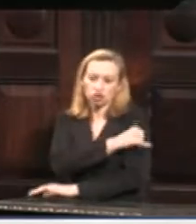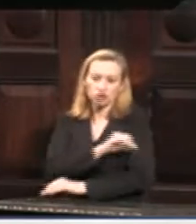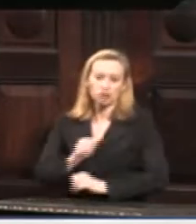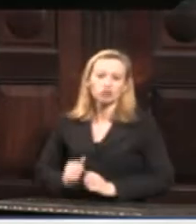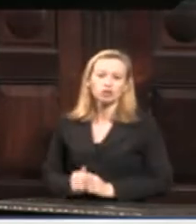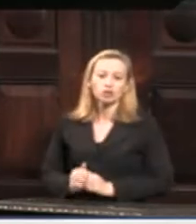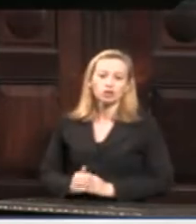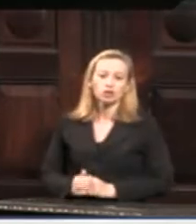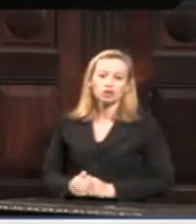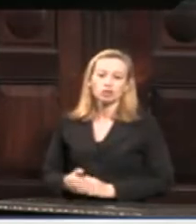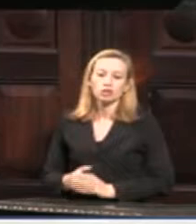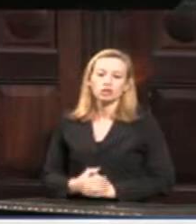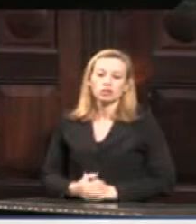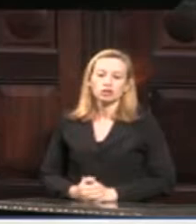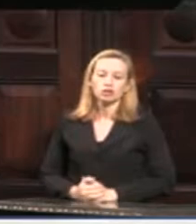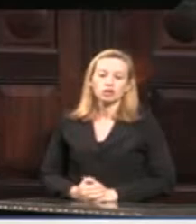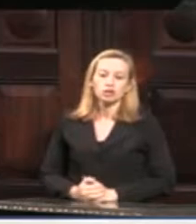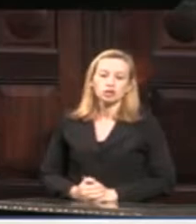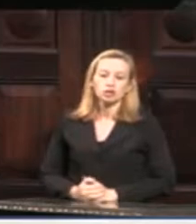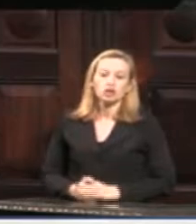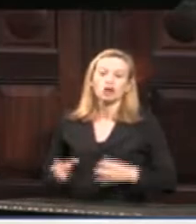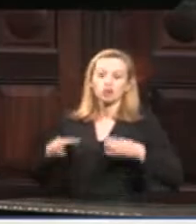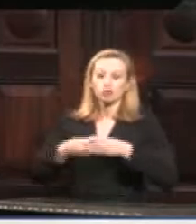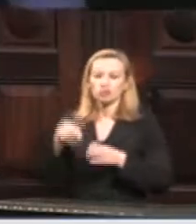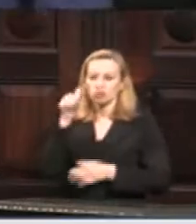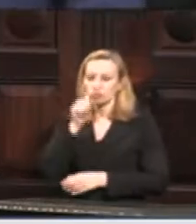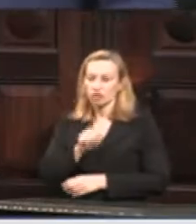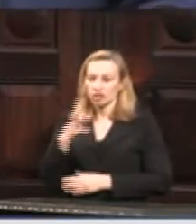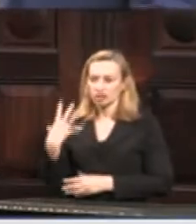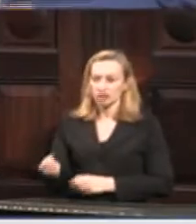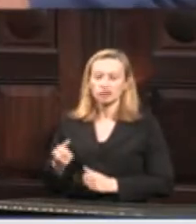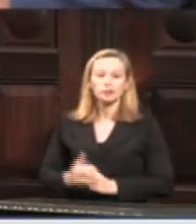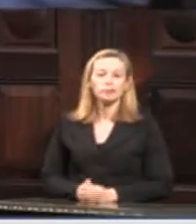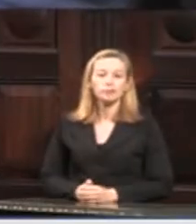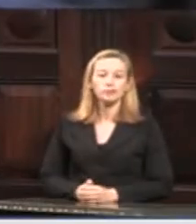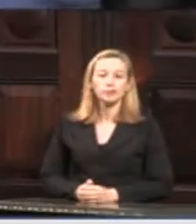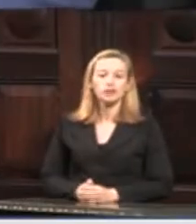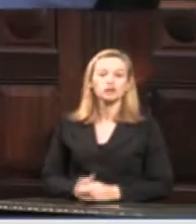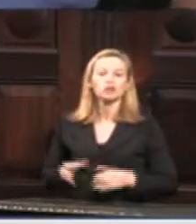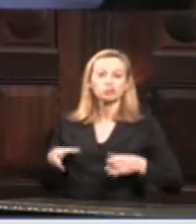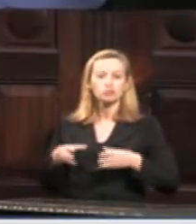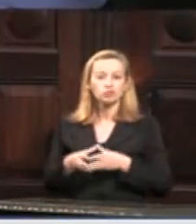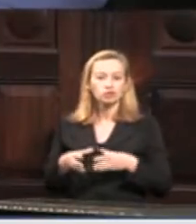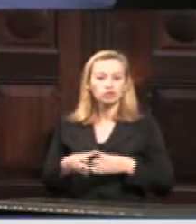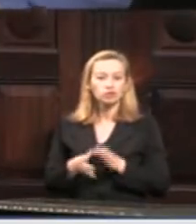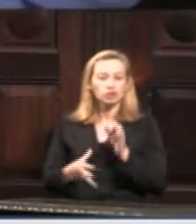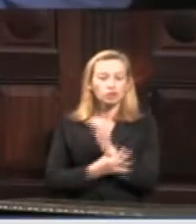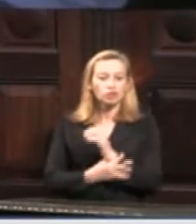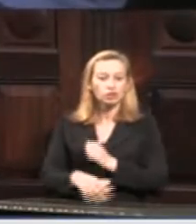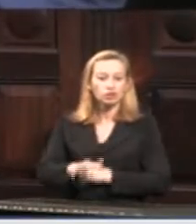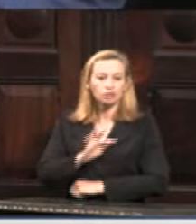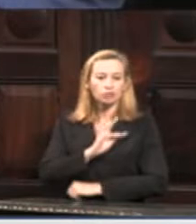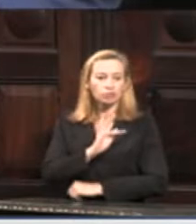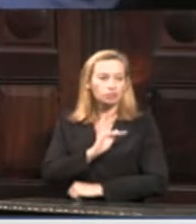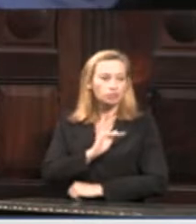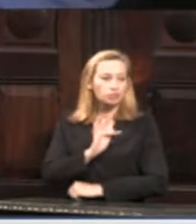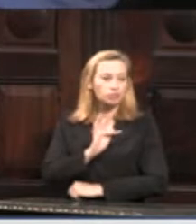E o parecer da Comissão de Mulheres é favorável. Pela Comissão de Segurança Pública e Assunto de Polícia, deputada Marta Rocha.